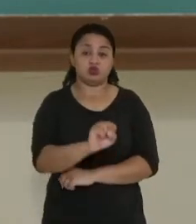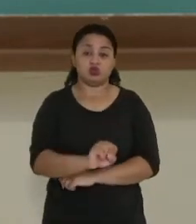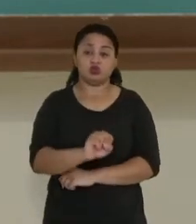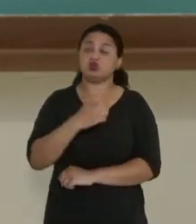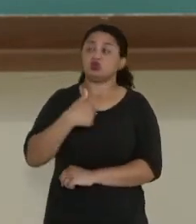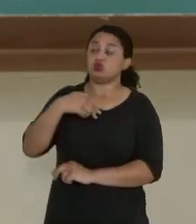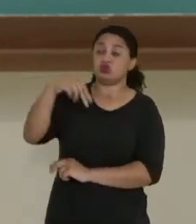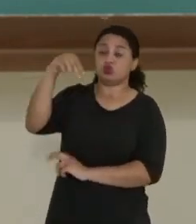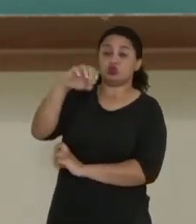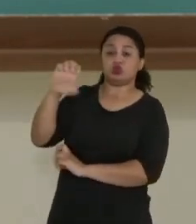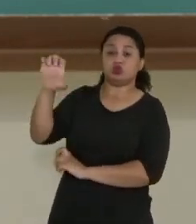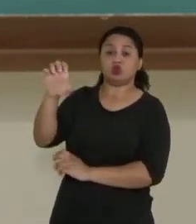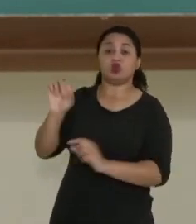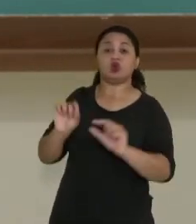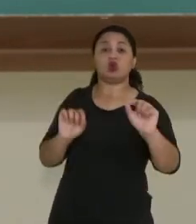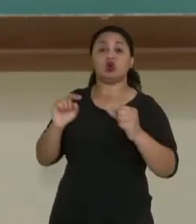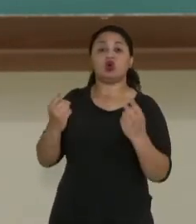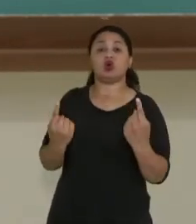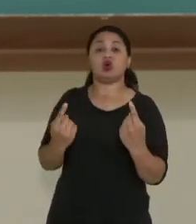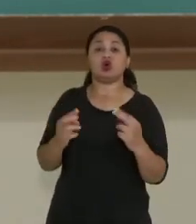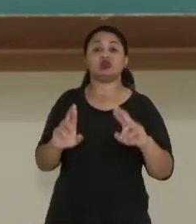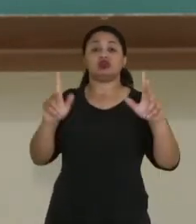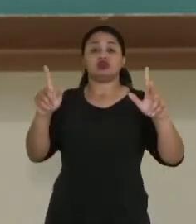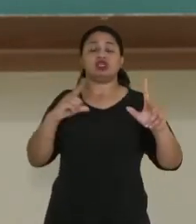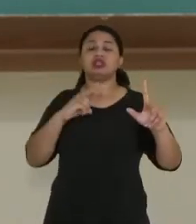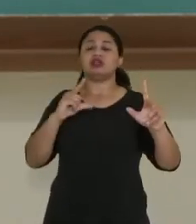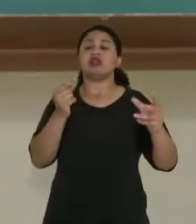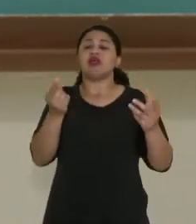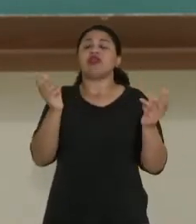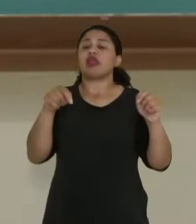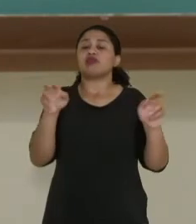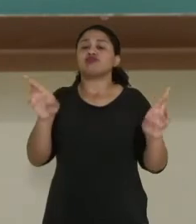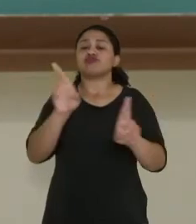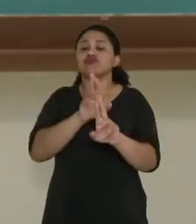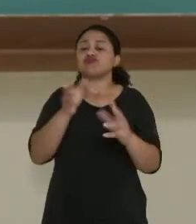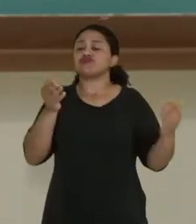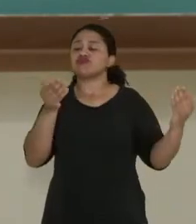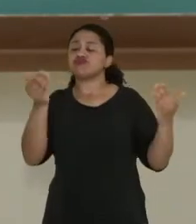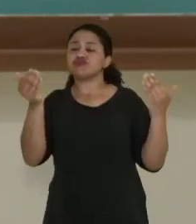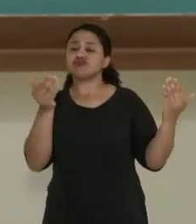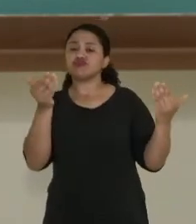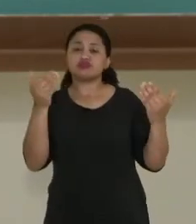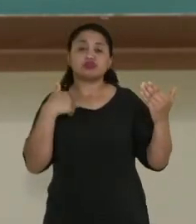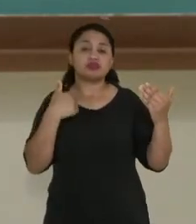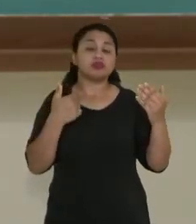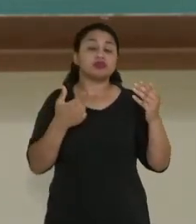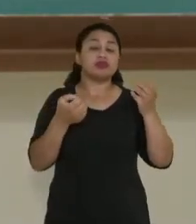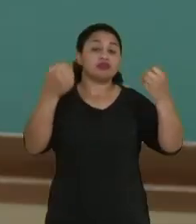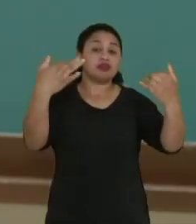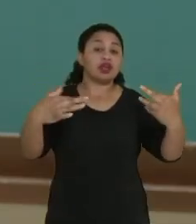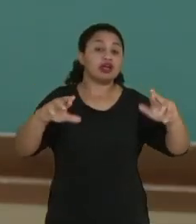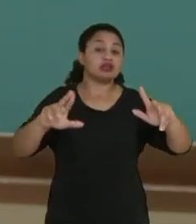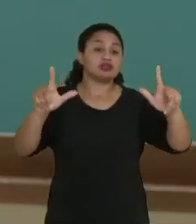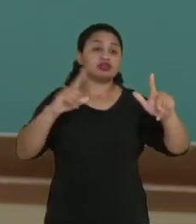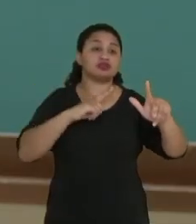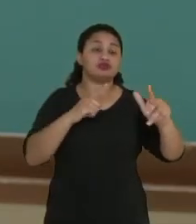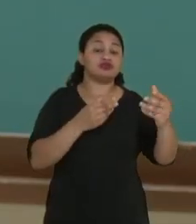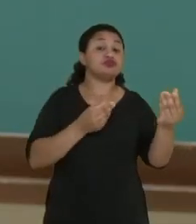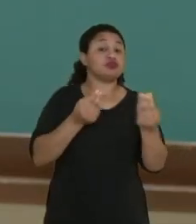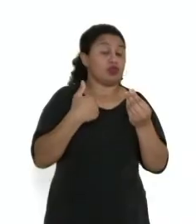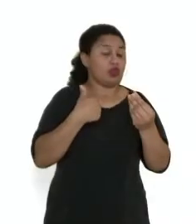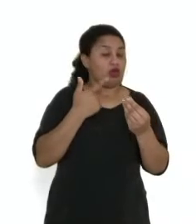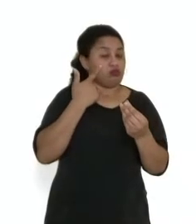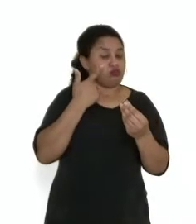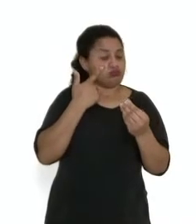O que nós podemos relacionar ali como um fator que estabelece essas diferenças? Como é que ficou a nossa resposta ali?